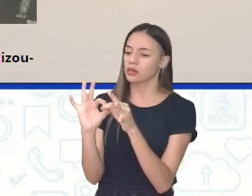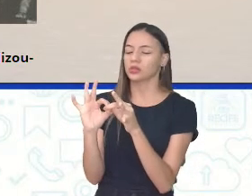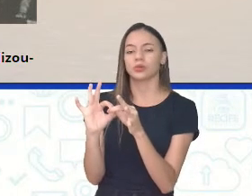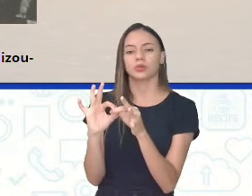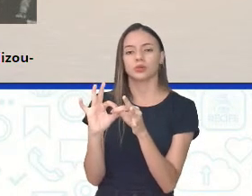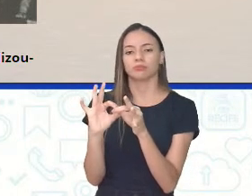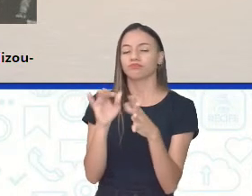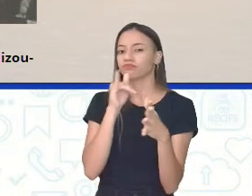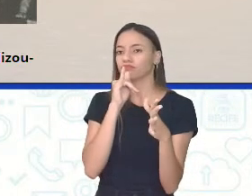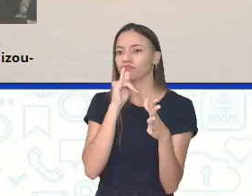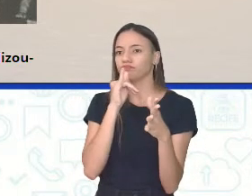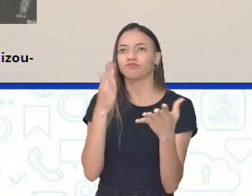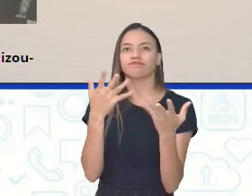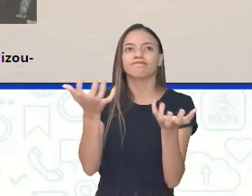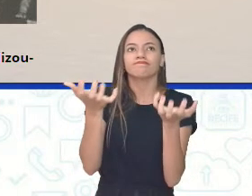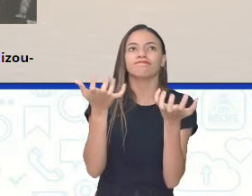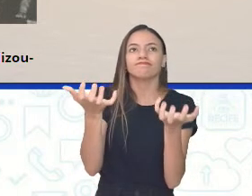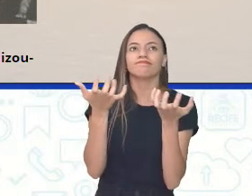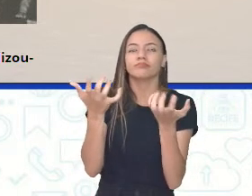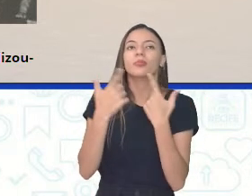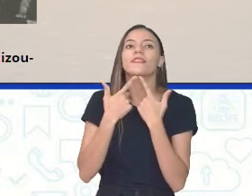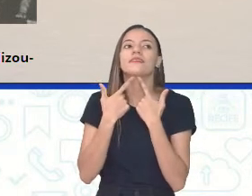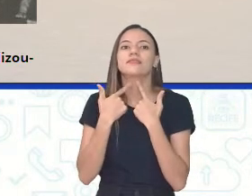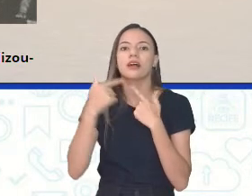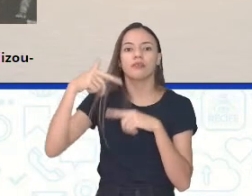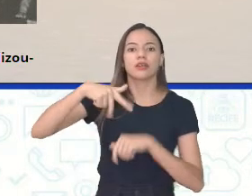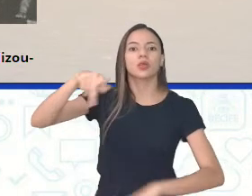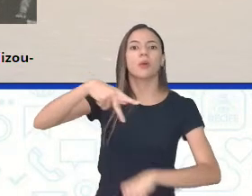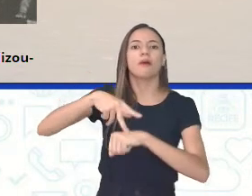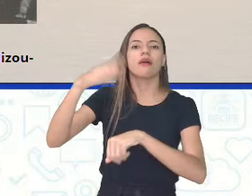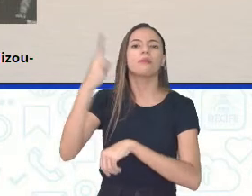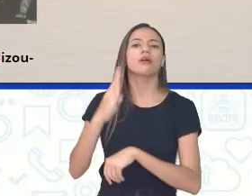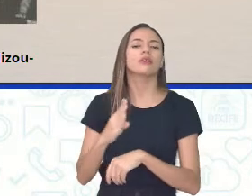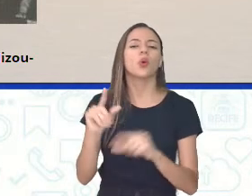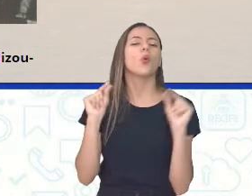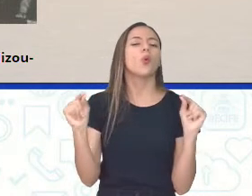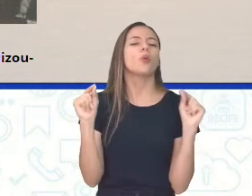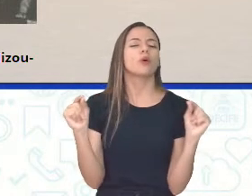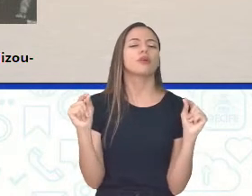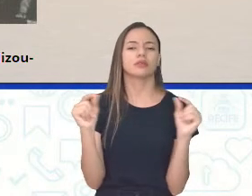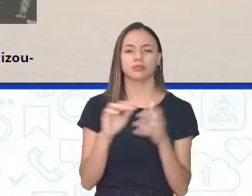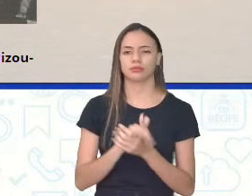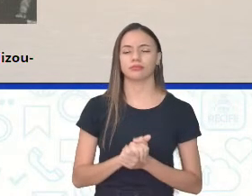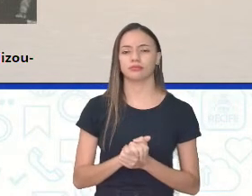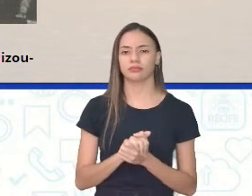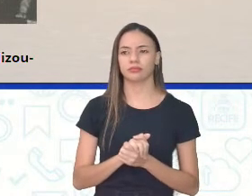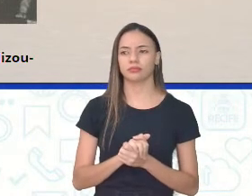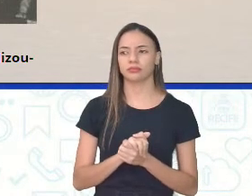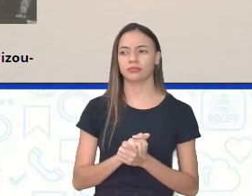se almejava para o nosso país, certo, a questão da